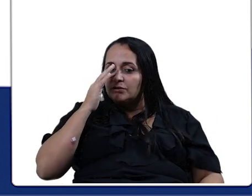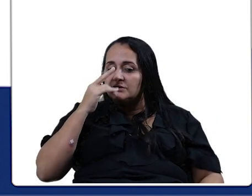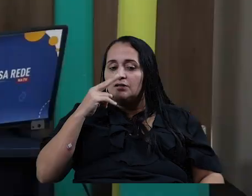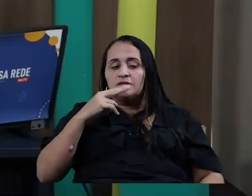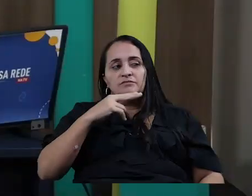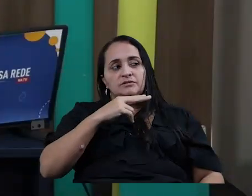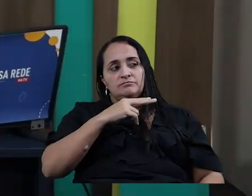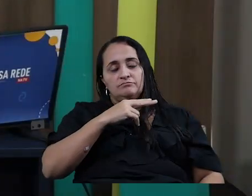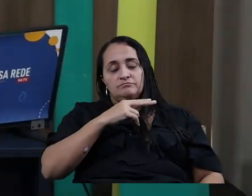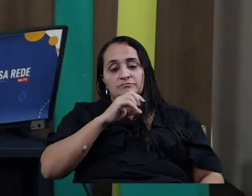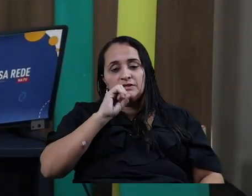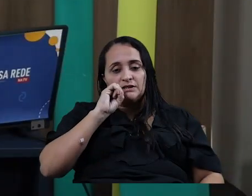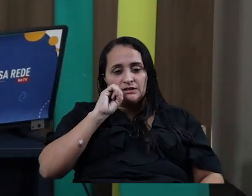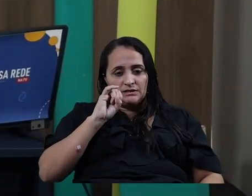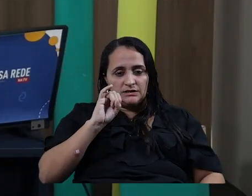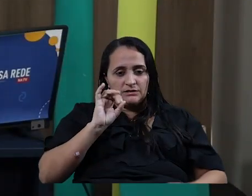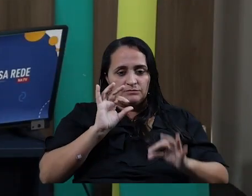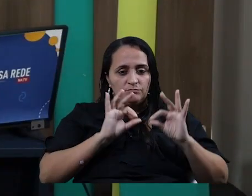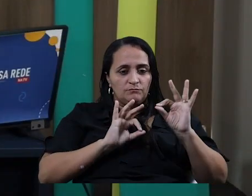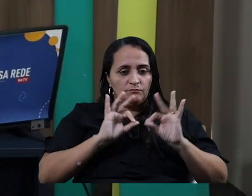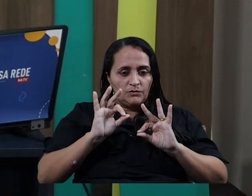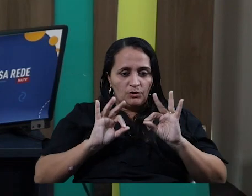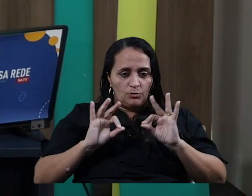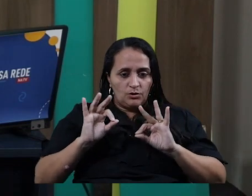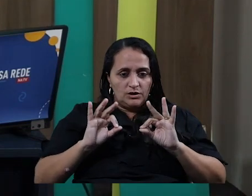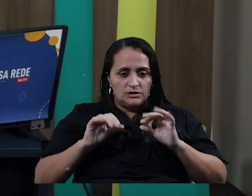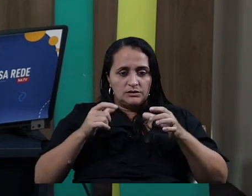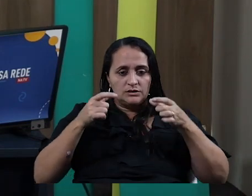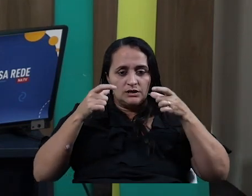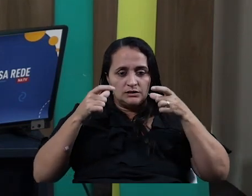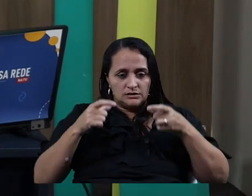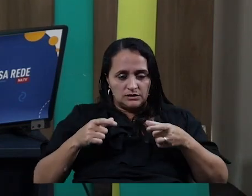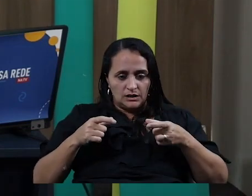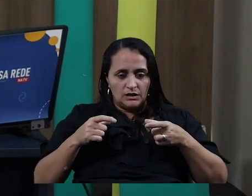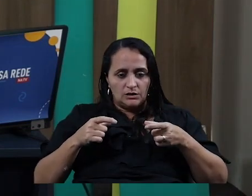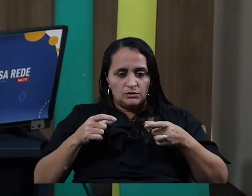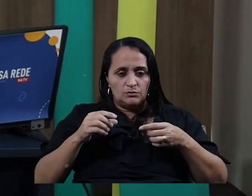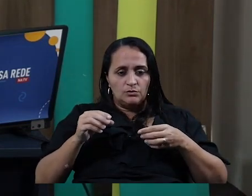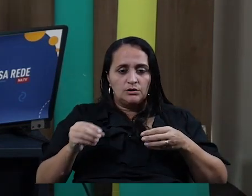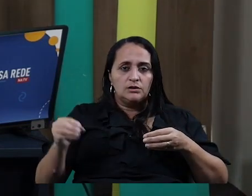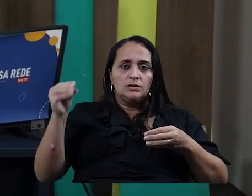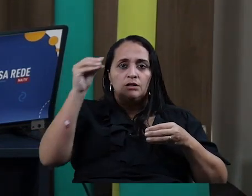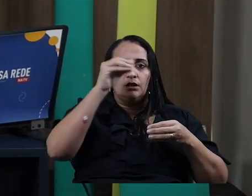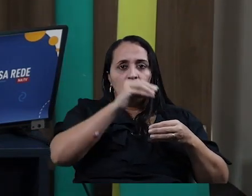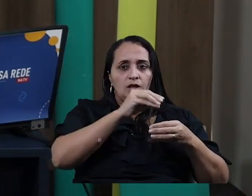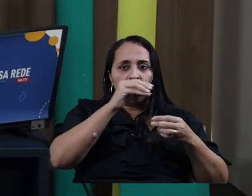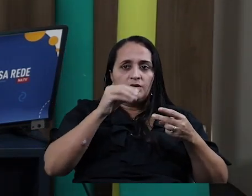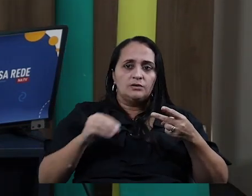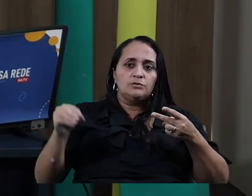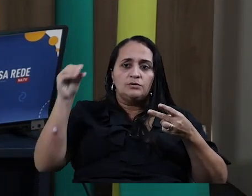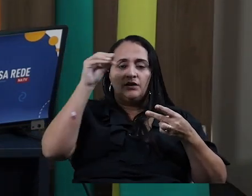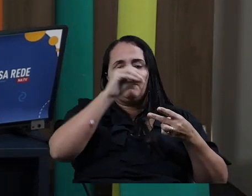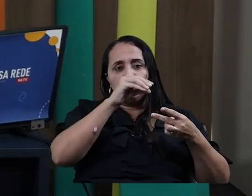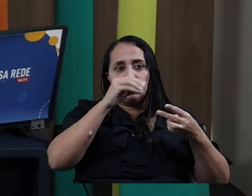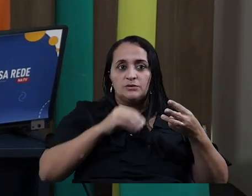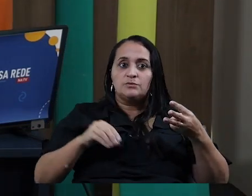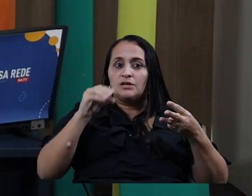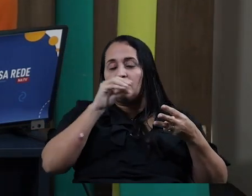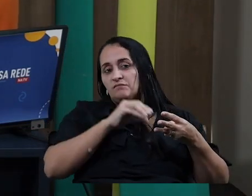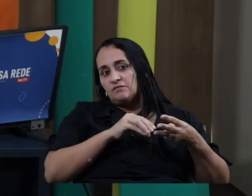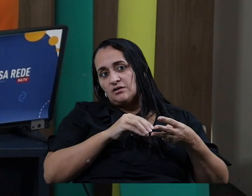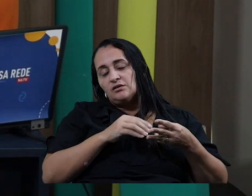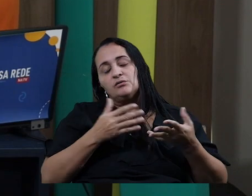gente organizar o ábaco na maneira correta, transportando também as argolinhas, então, o número que a gente